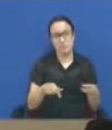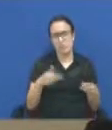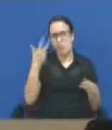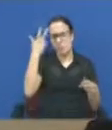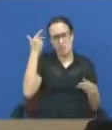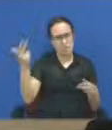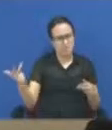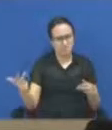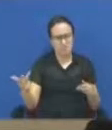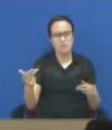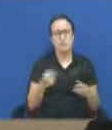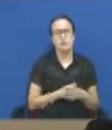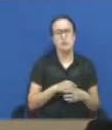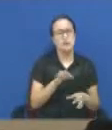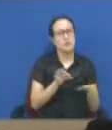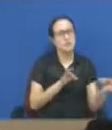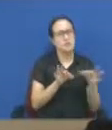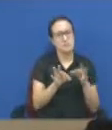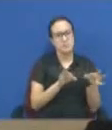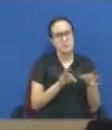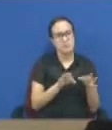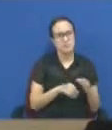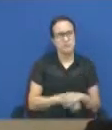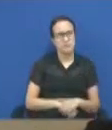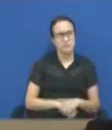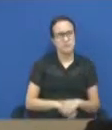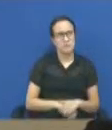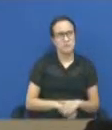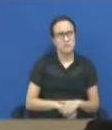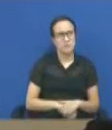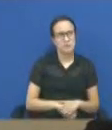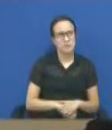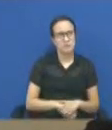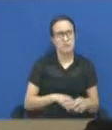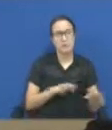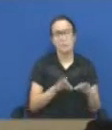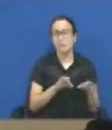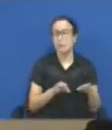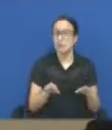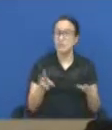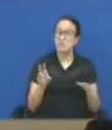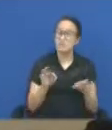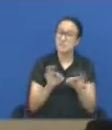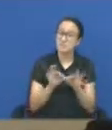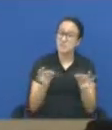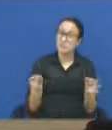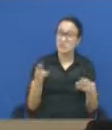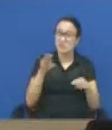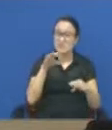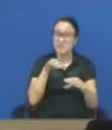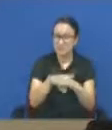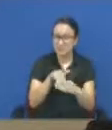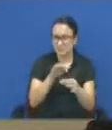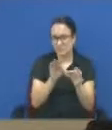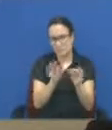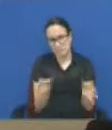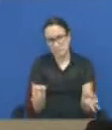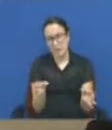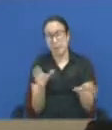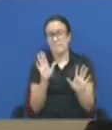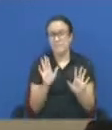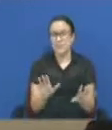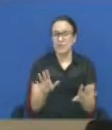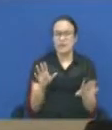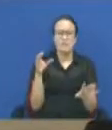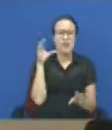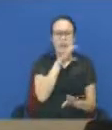este projeto seria votado sob o formato de votação simbólica. Mas, como nós estamos em regime de urgência